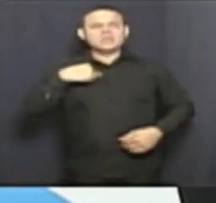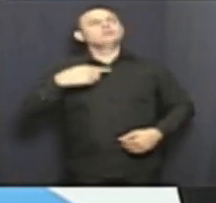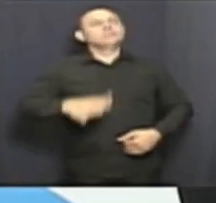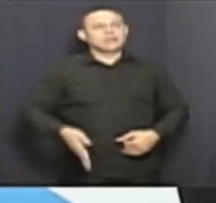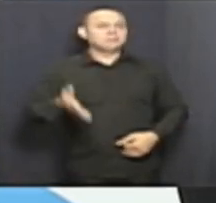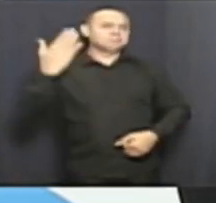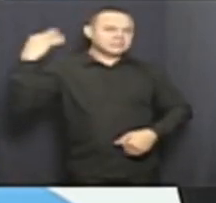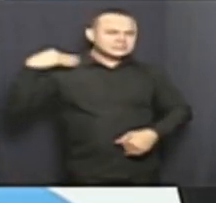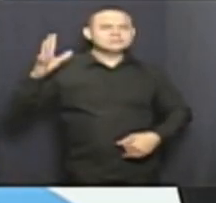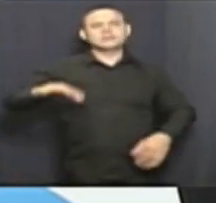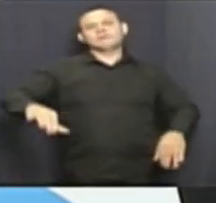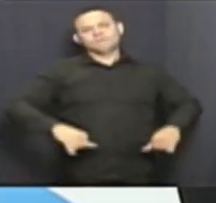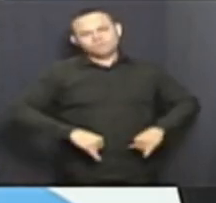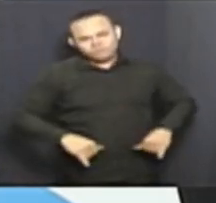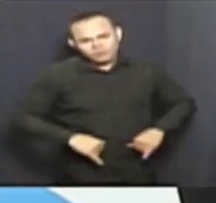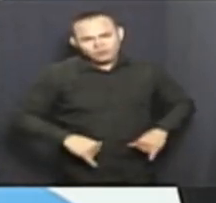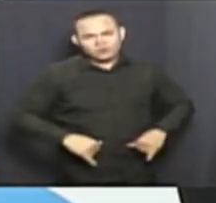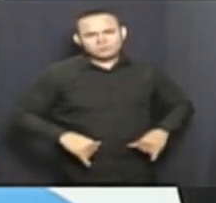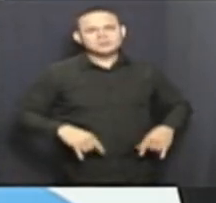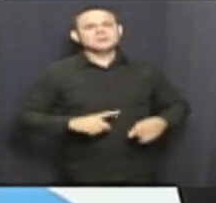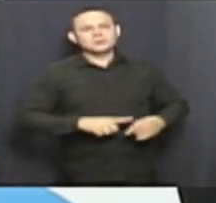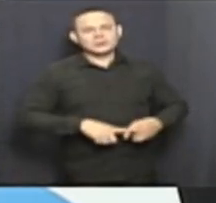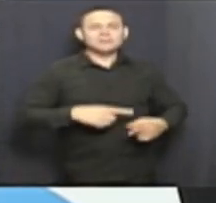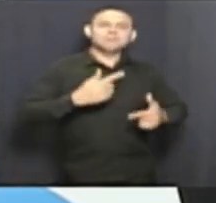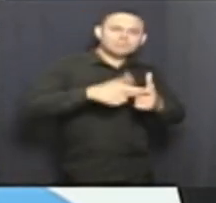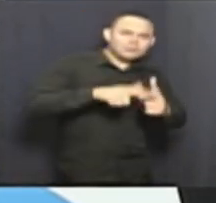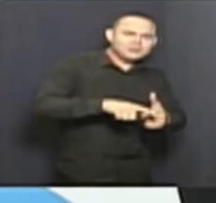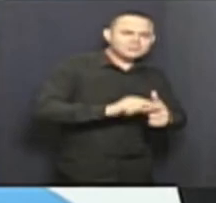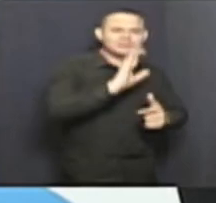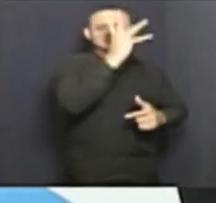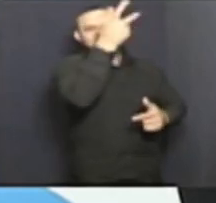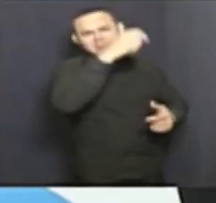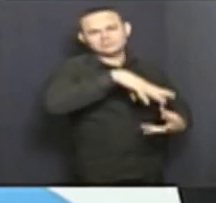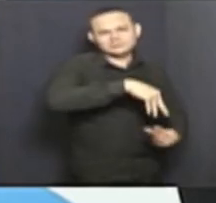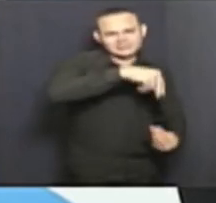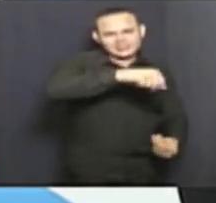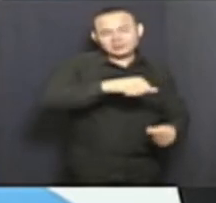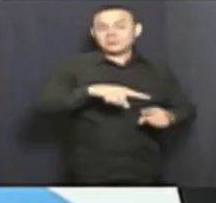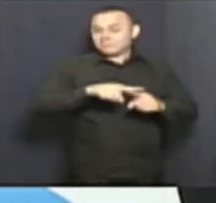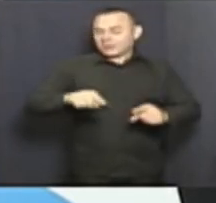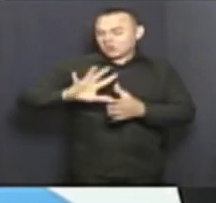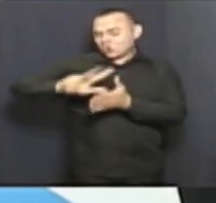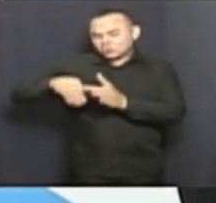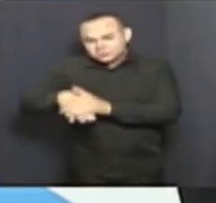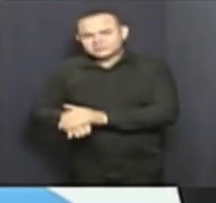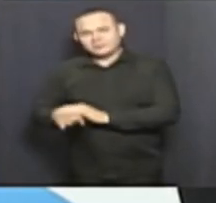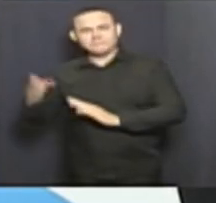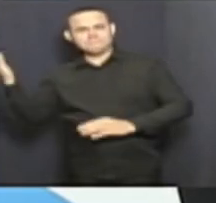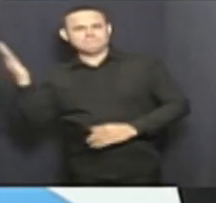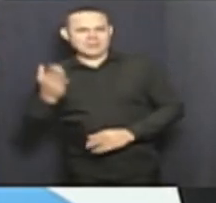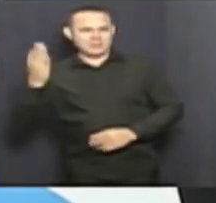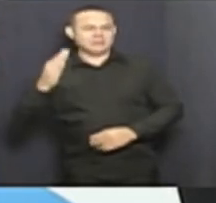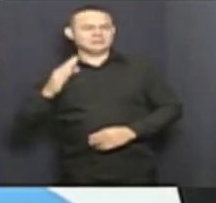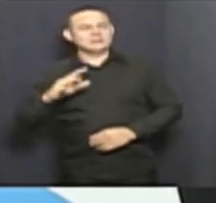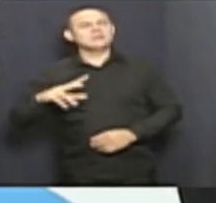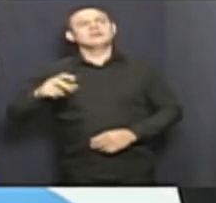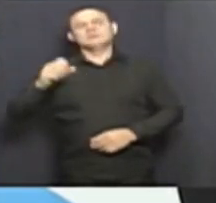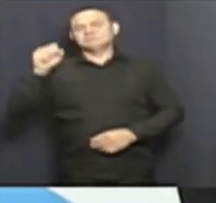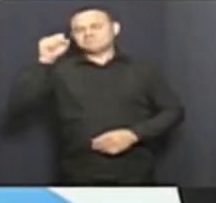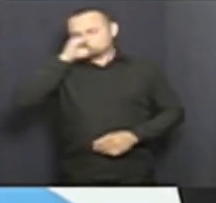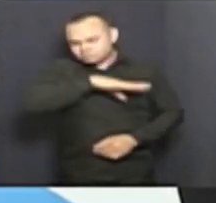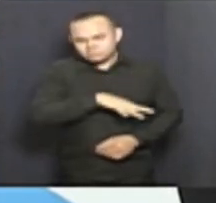fome em razão de seca a corrupção volto a dizer mata de maneira cruel de